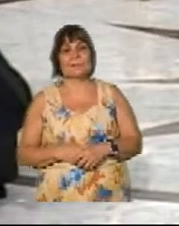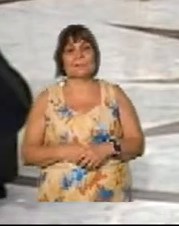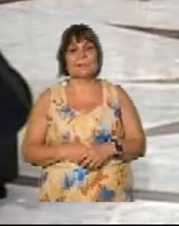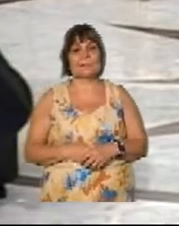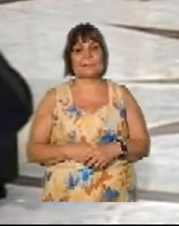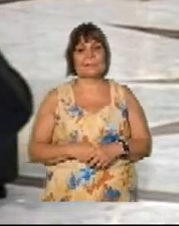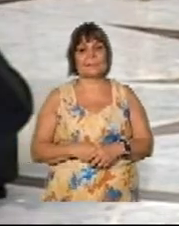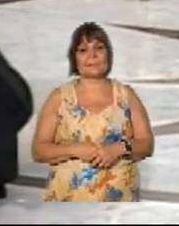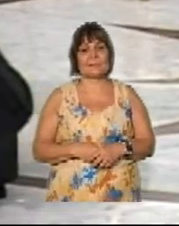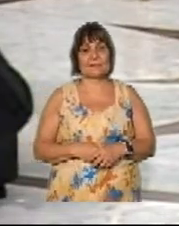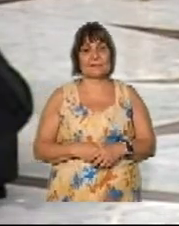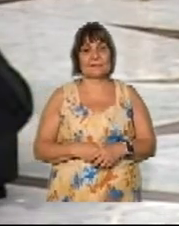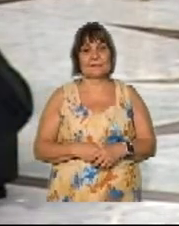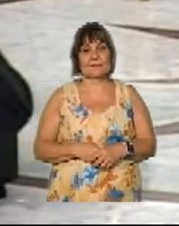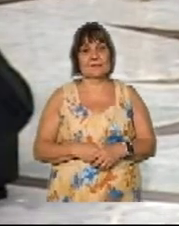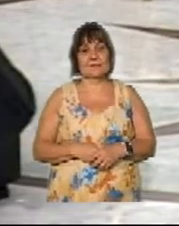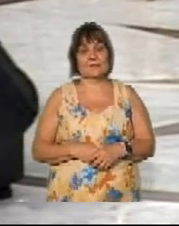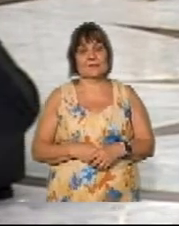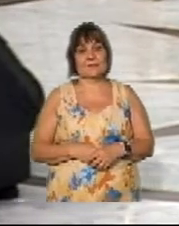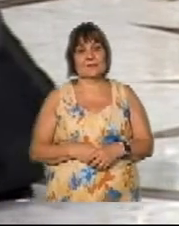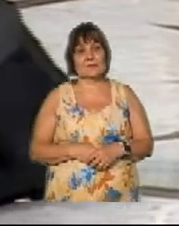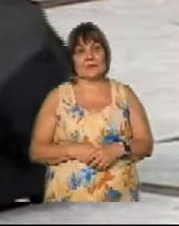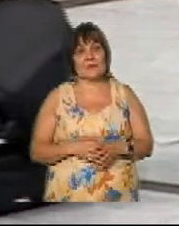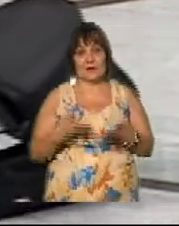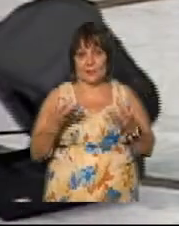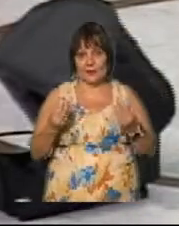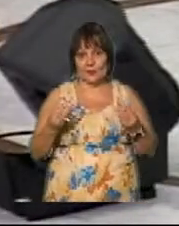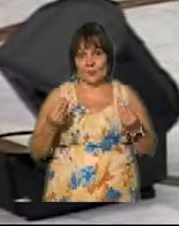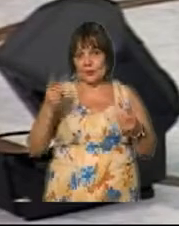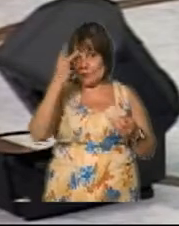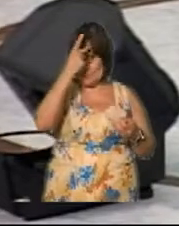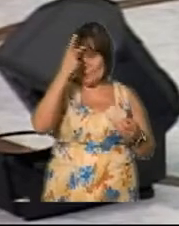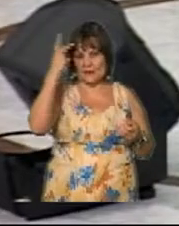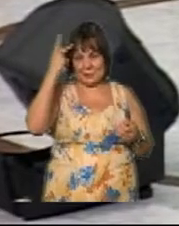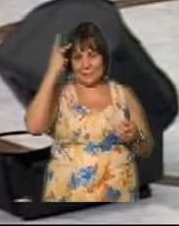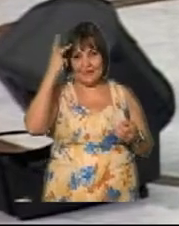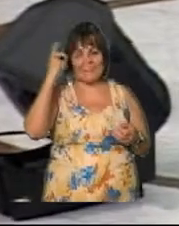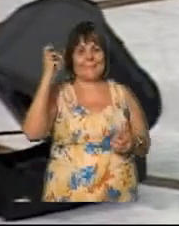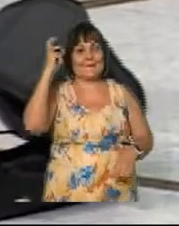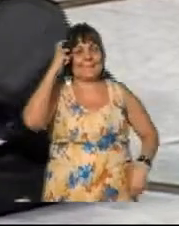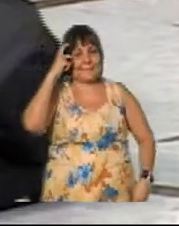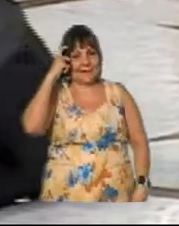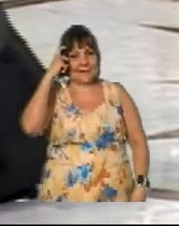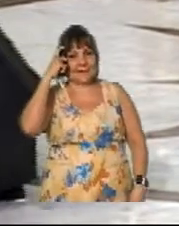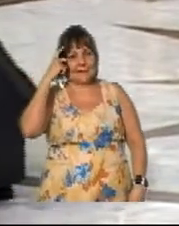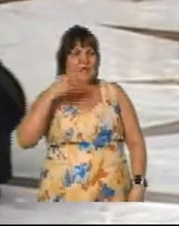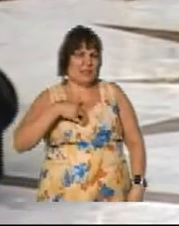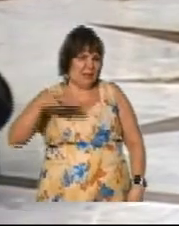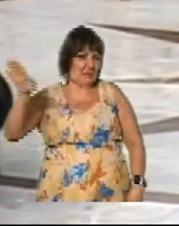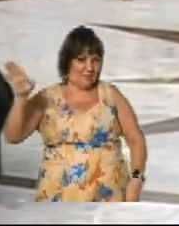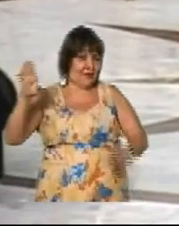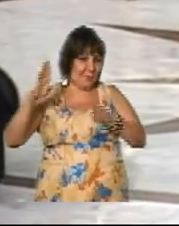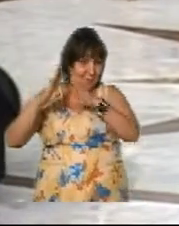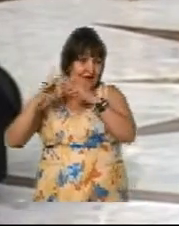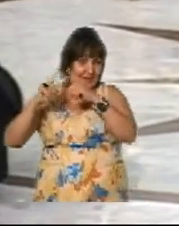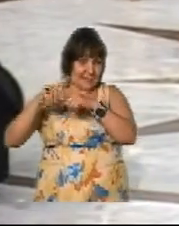caminhamos agora para os 10 minutos finais. Porque muitas vezes as pessoas dizem assim, ou imaginam: bom, eu vou à igreja, fiz